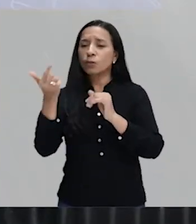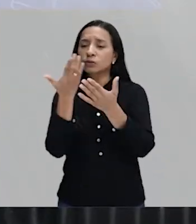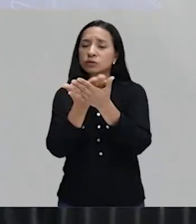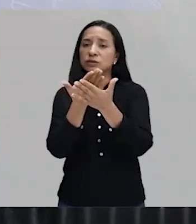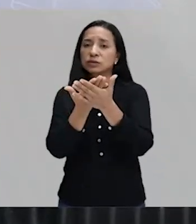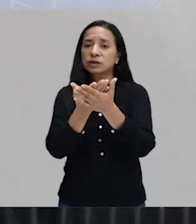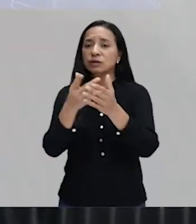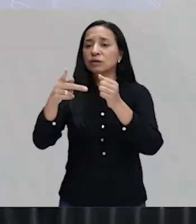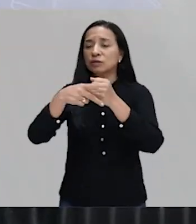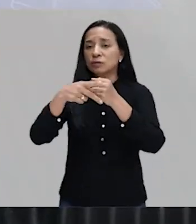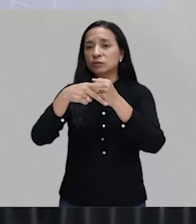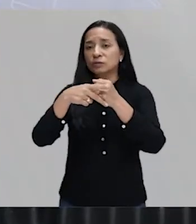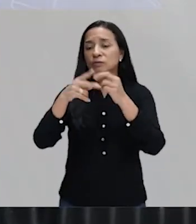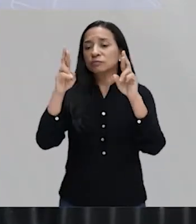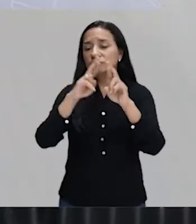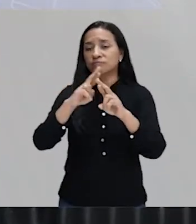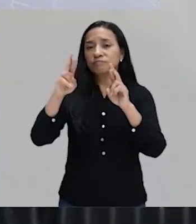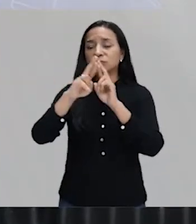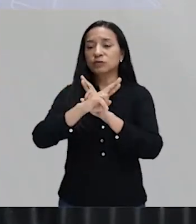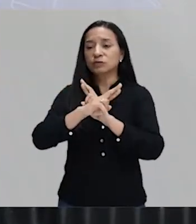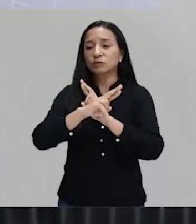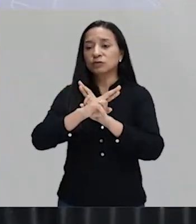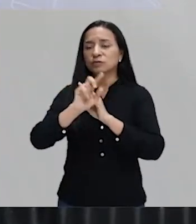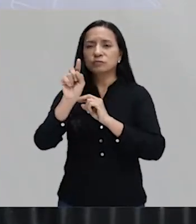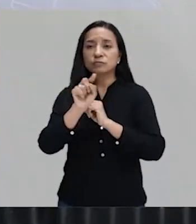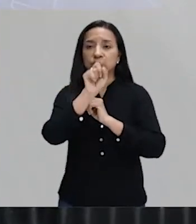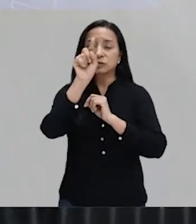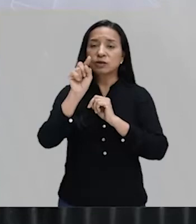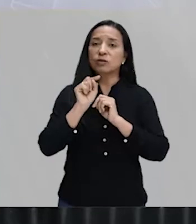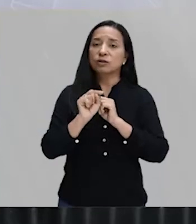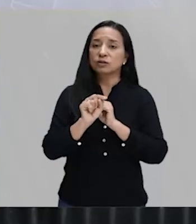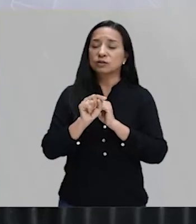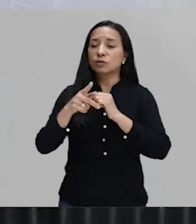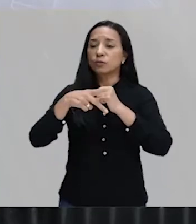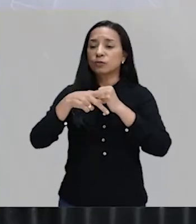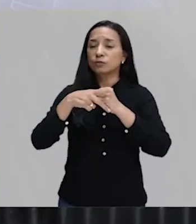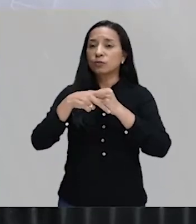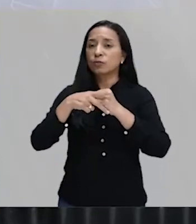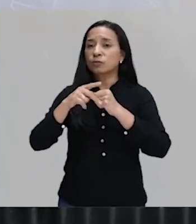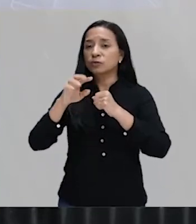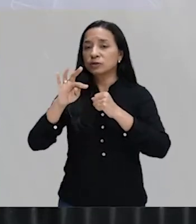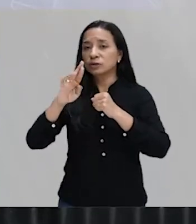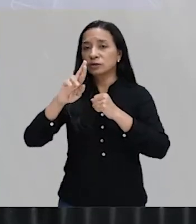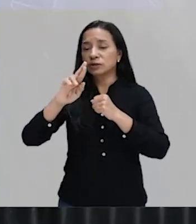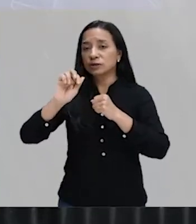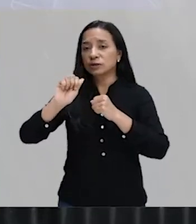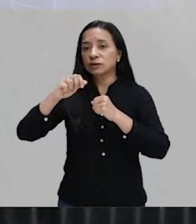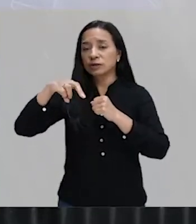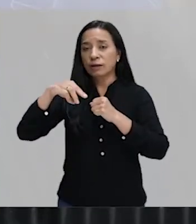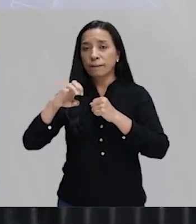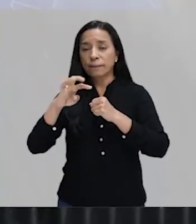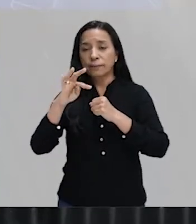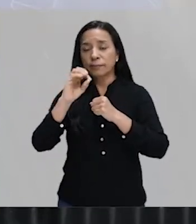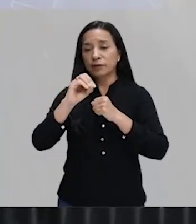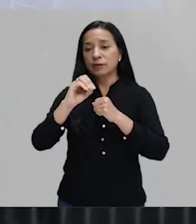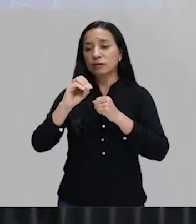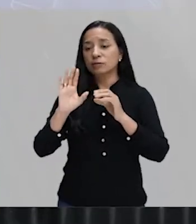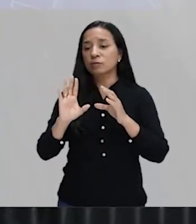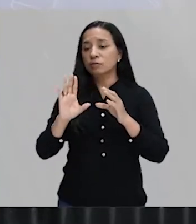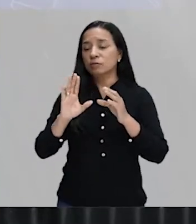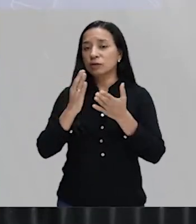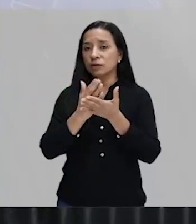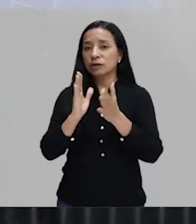Os pronomes relativos, os pronomes interrogativos, pronomes de tratamento. E aí fechar todas essas